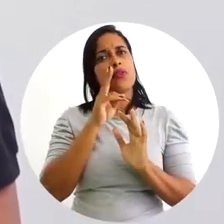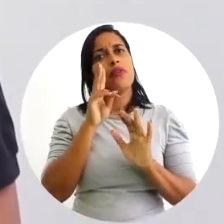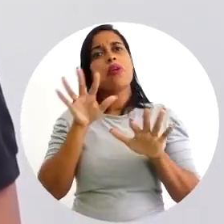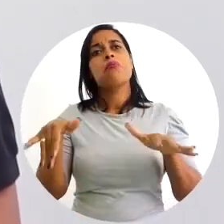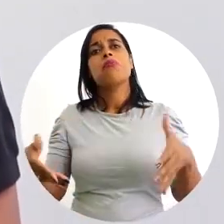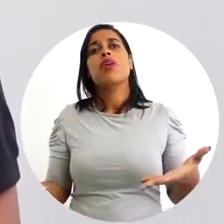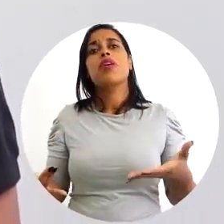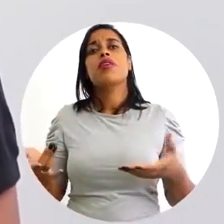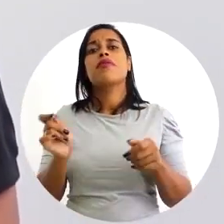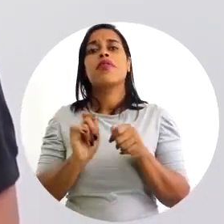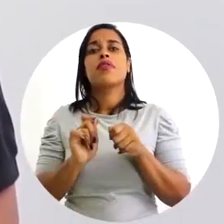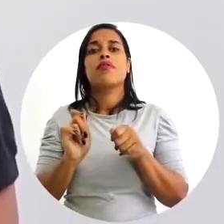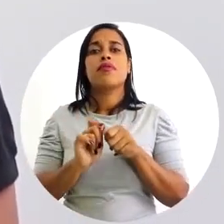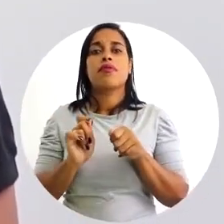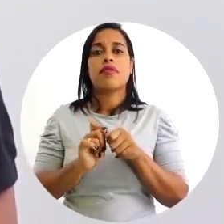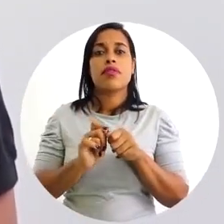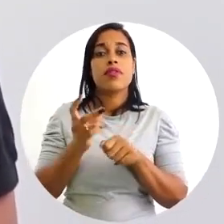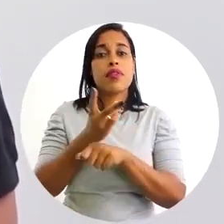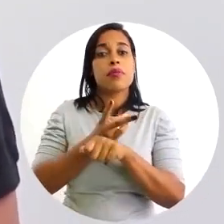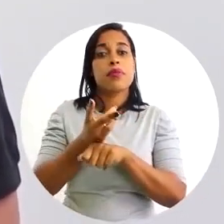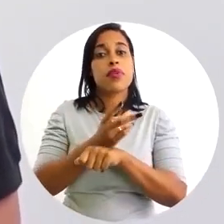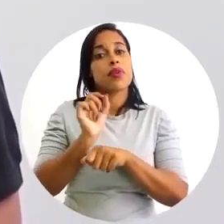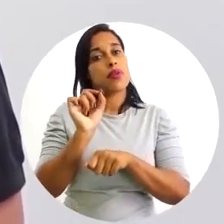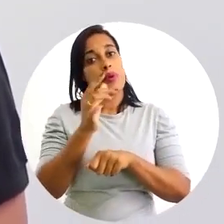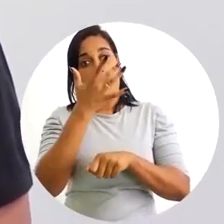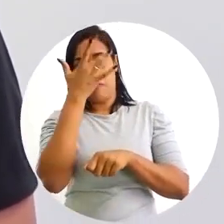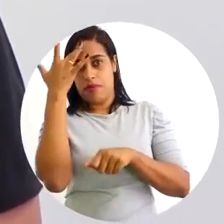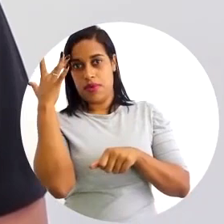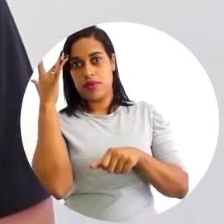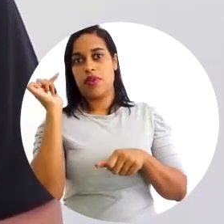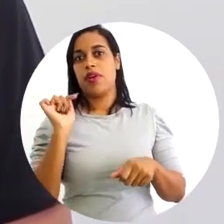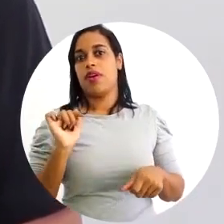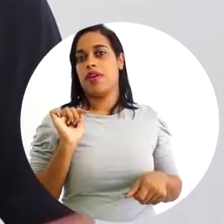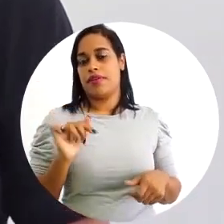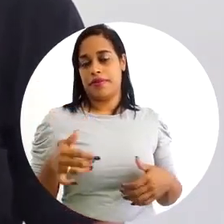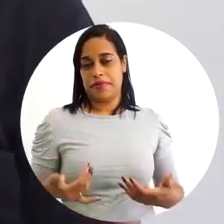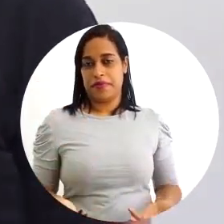quem foi que construiu. Ou seja, você vai procurar o quê? Uma pessoa.